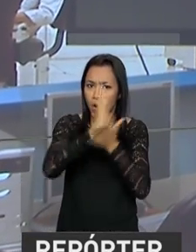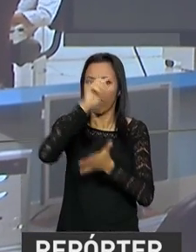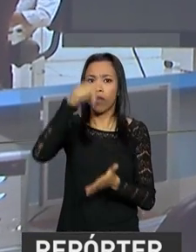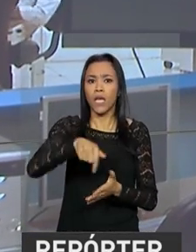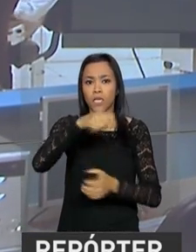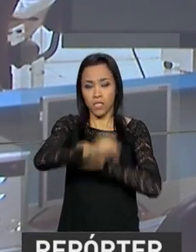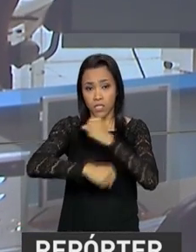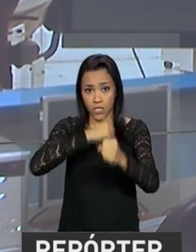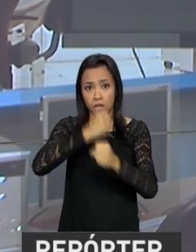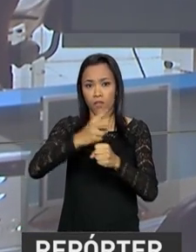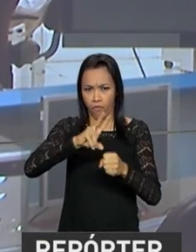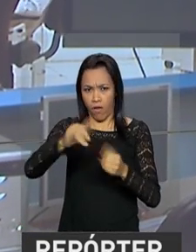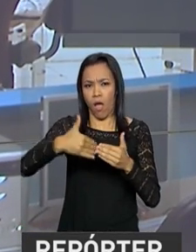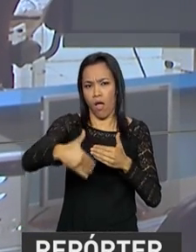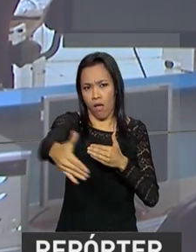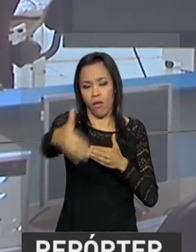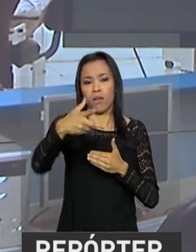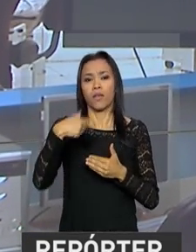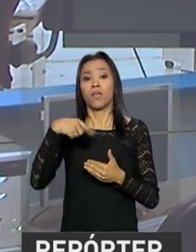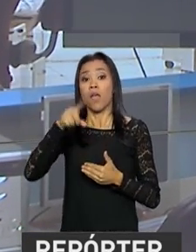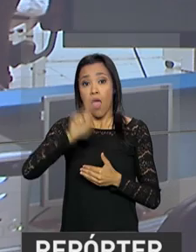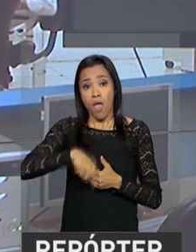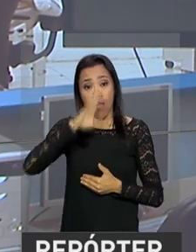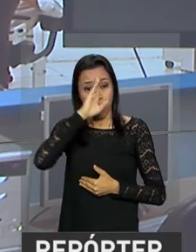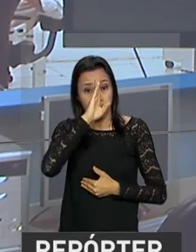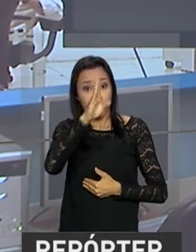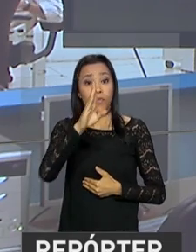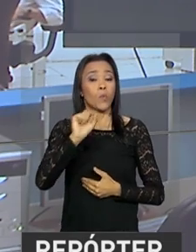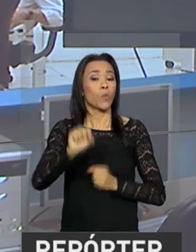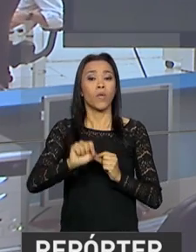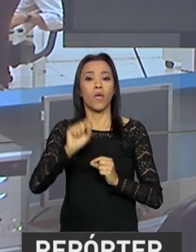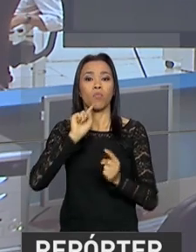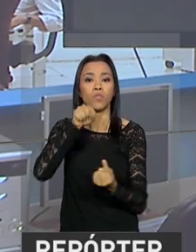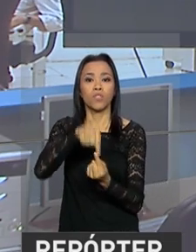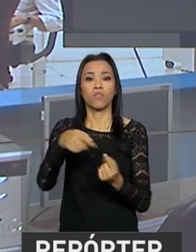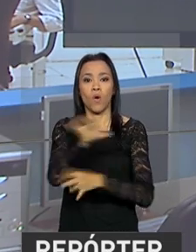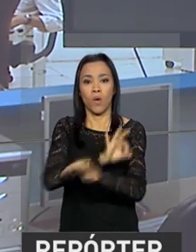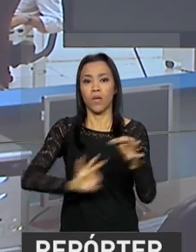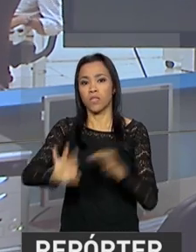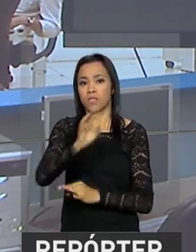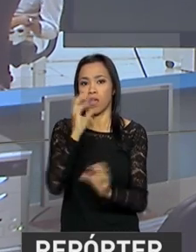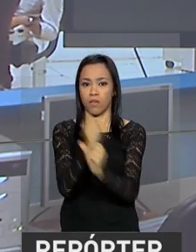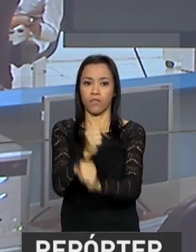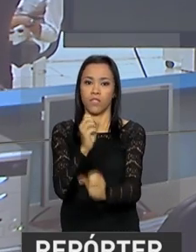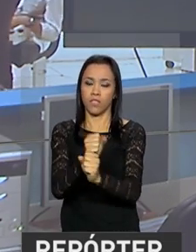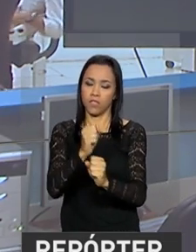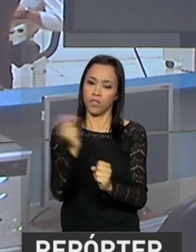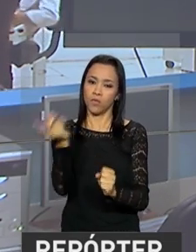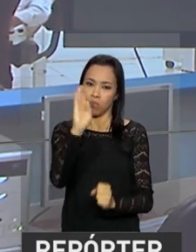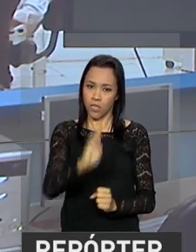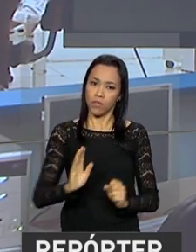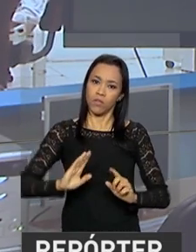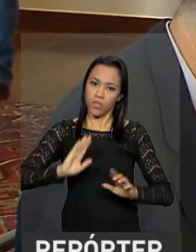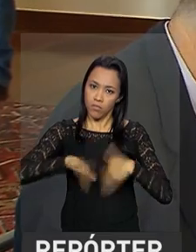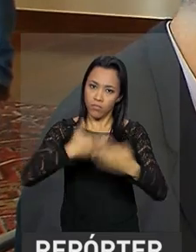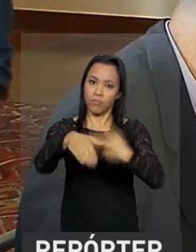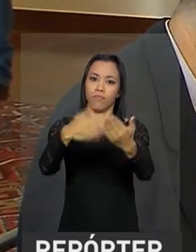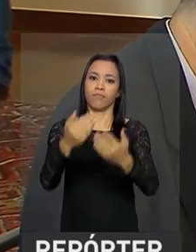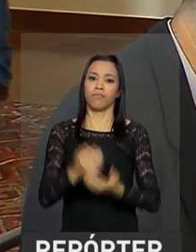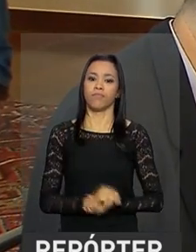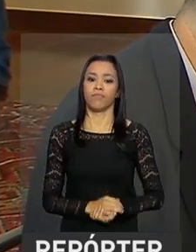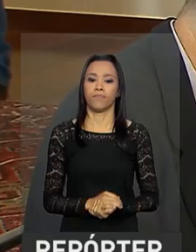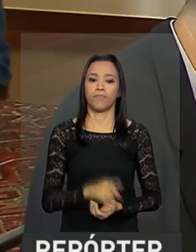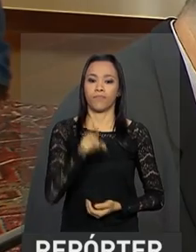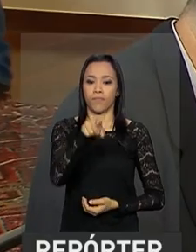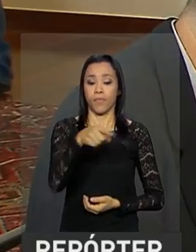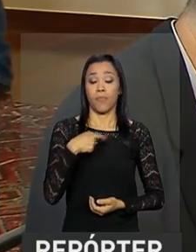Esta é a expectativa do governo que tem como prioridade reorganizar as finanças no Brasil e retomar o crescimento